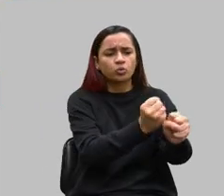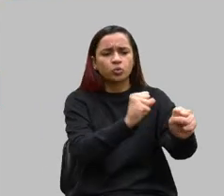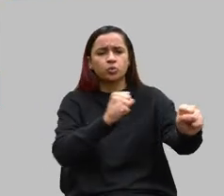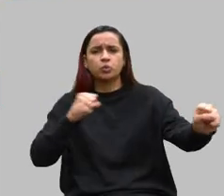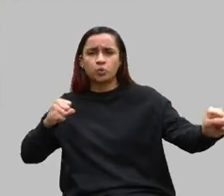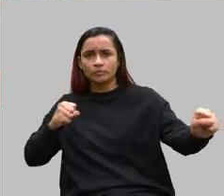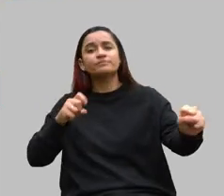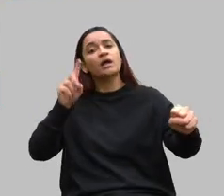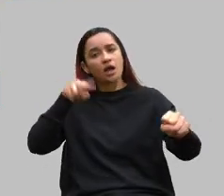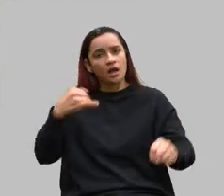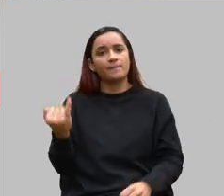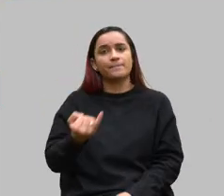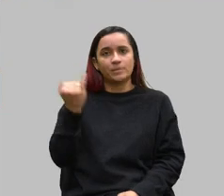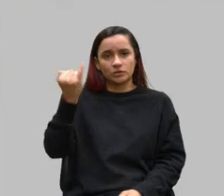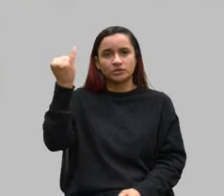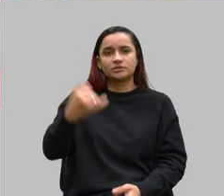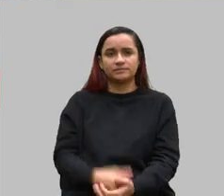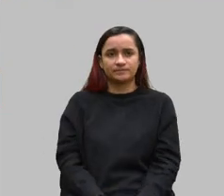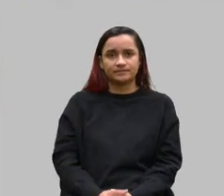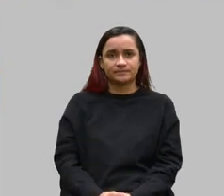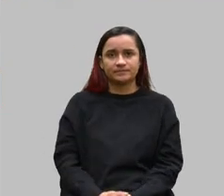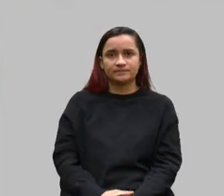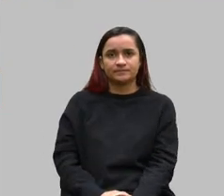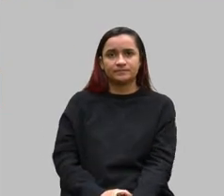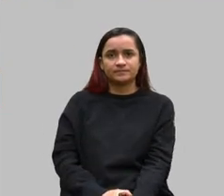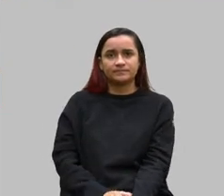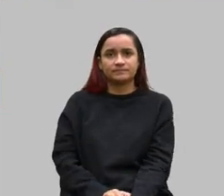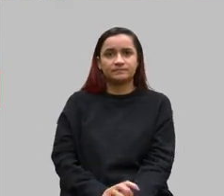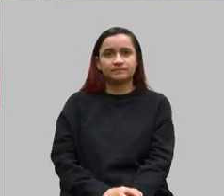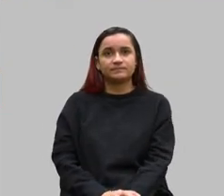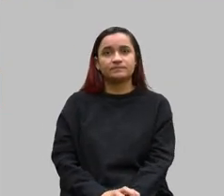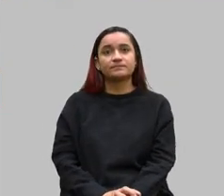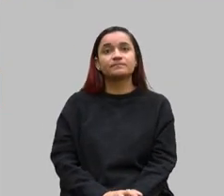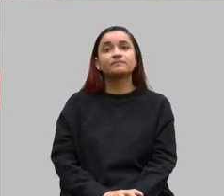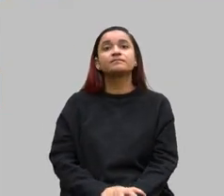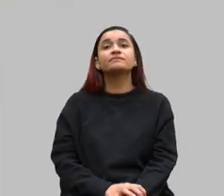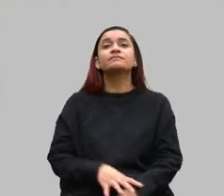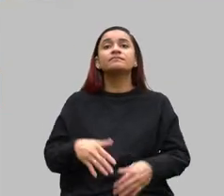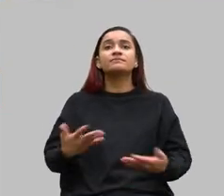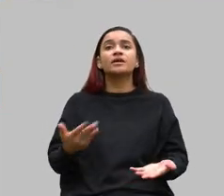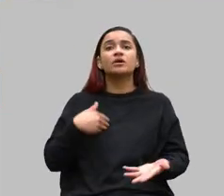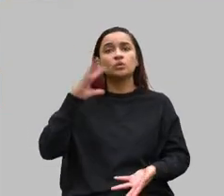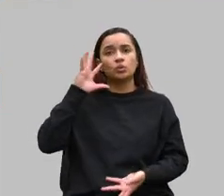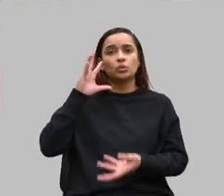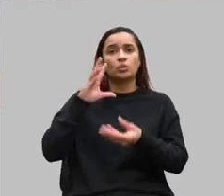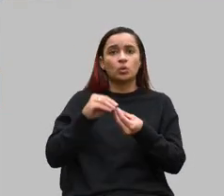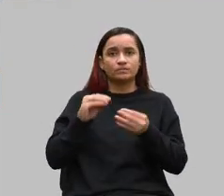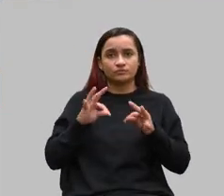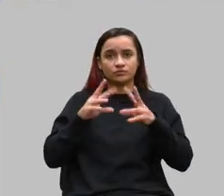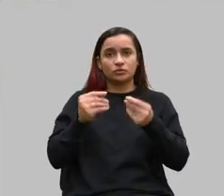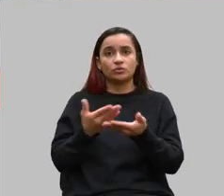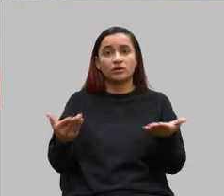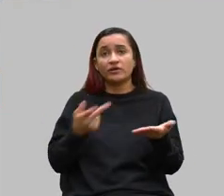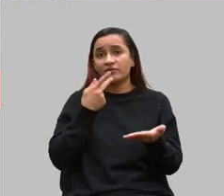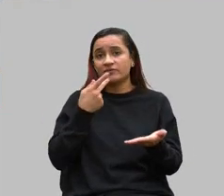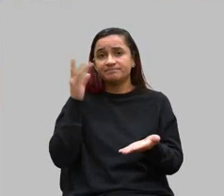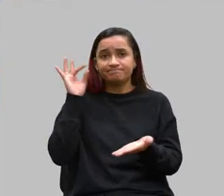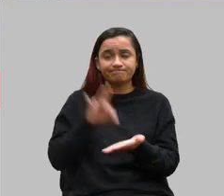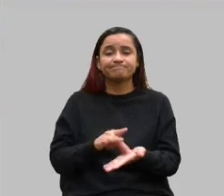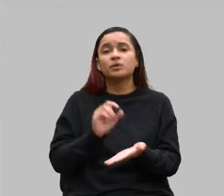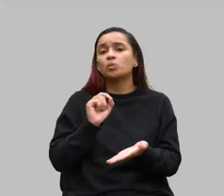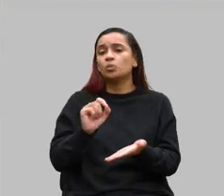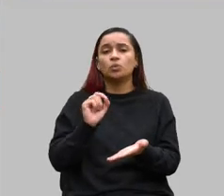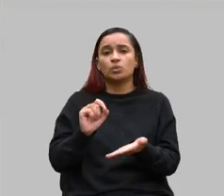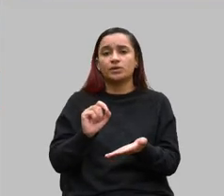extrema importância diante disso eu concluo senhoras e senhores afirmando que as repactuações